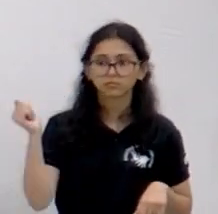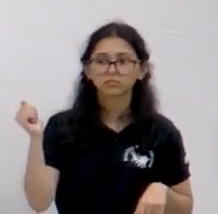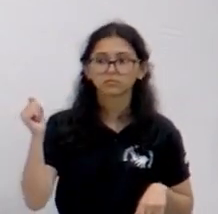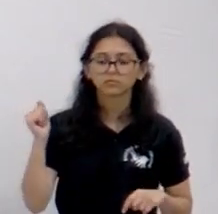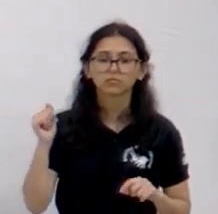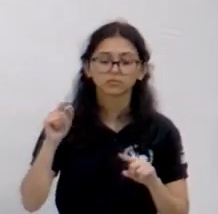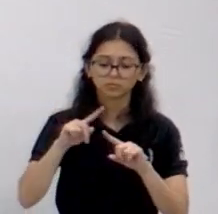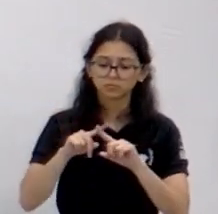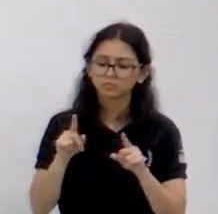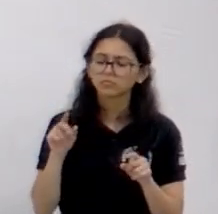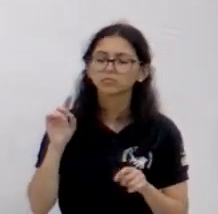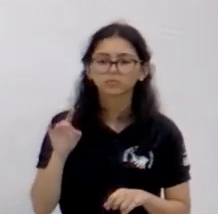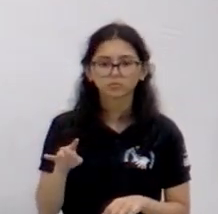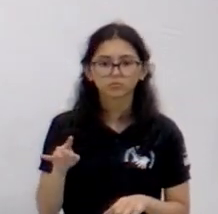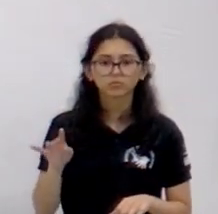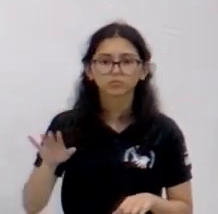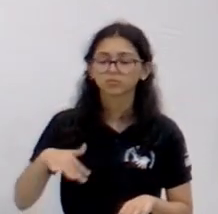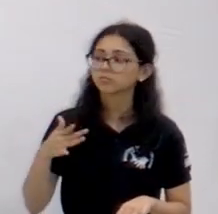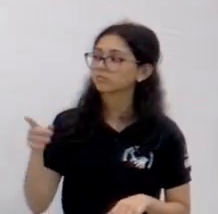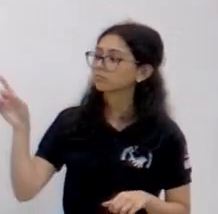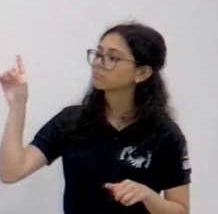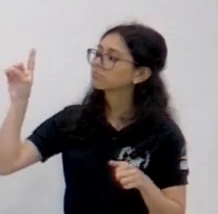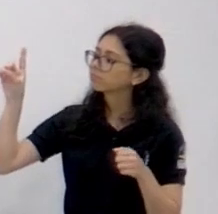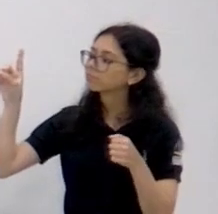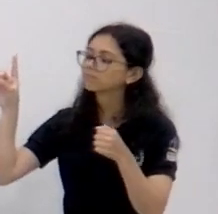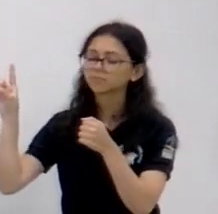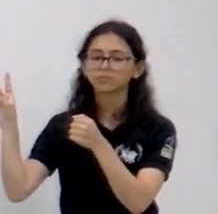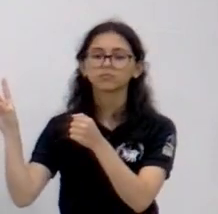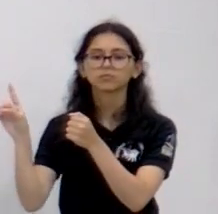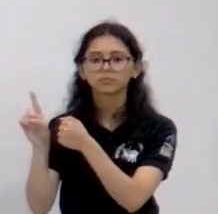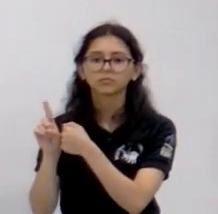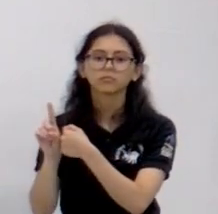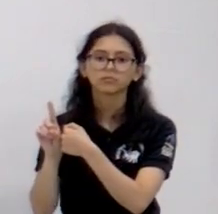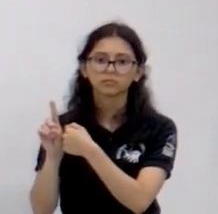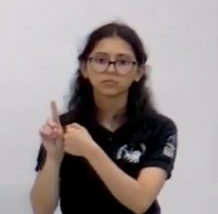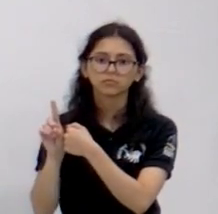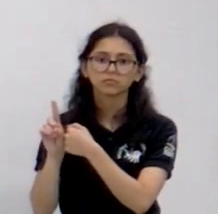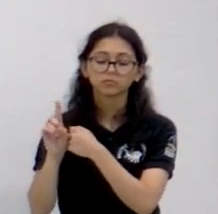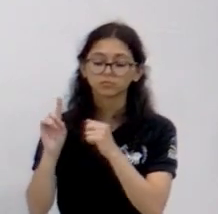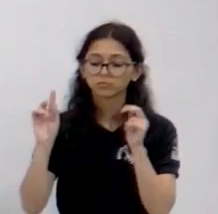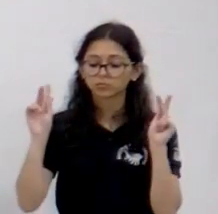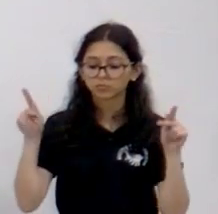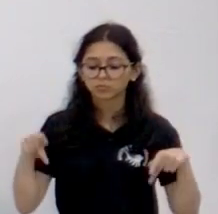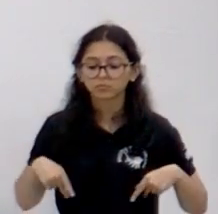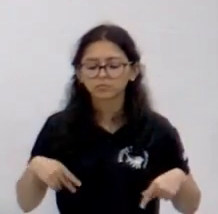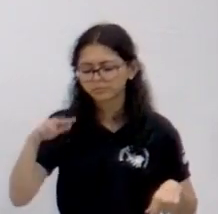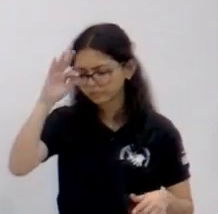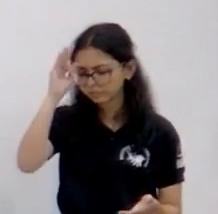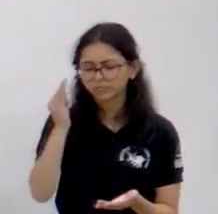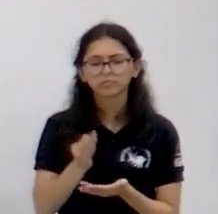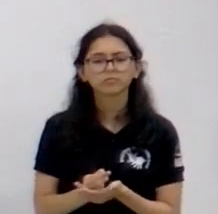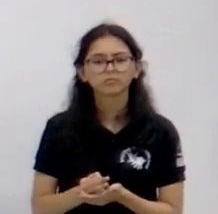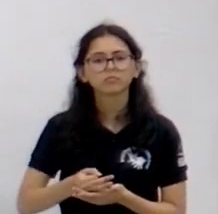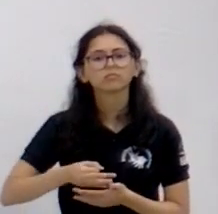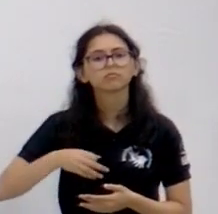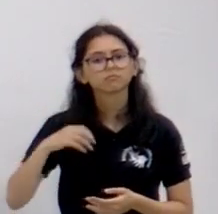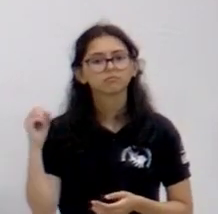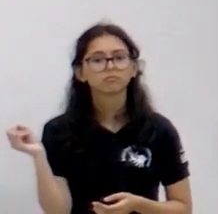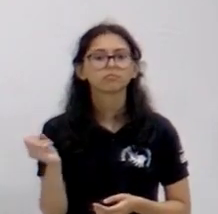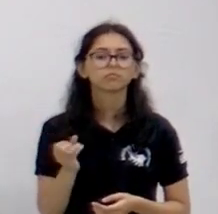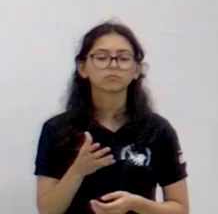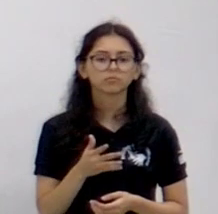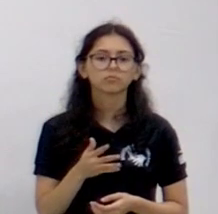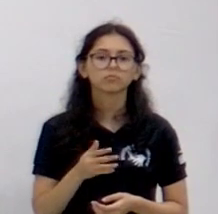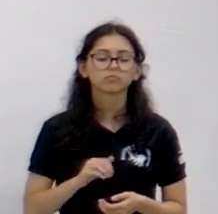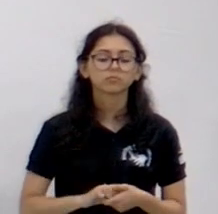comunhão com Deus. Não é isso que conta, não é o seu endereço, não é seu sobrenome,